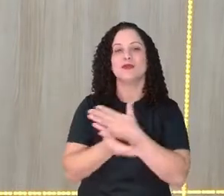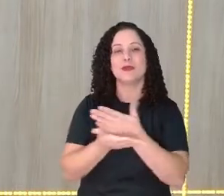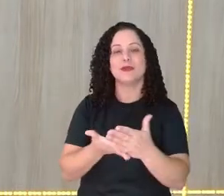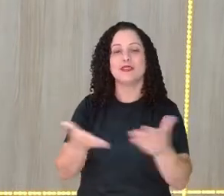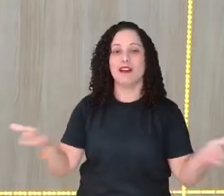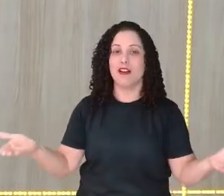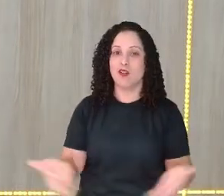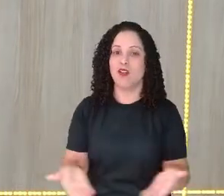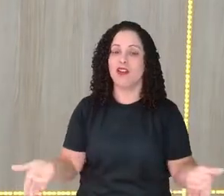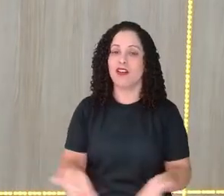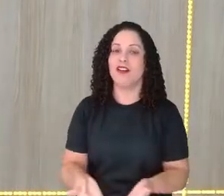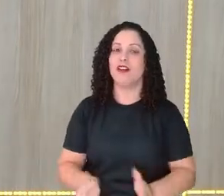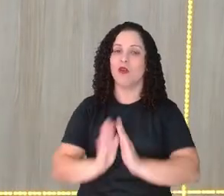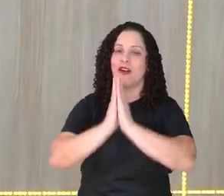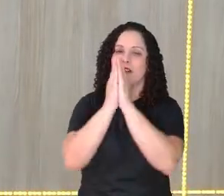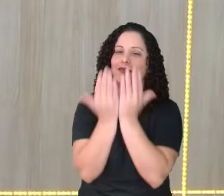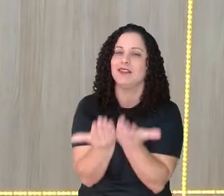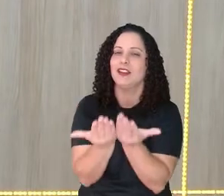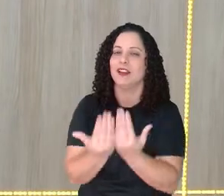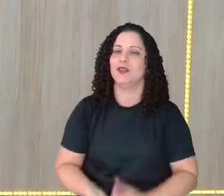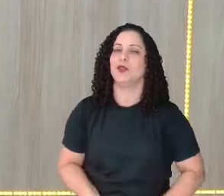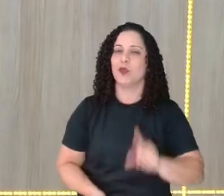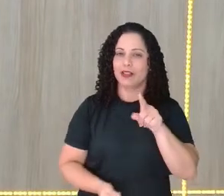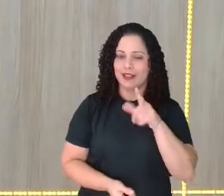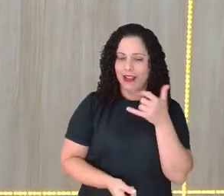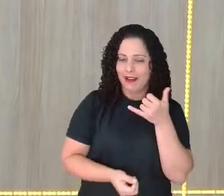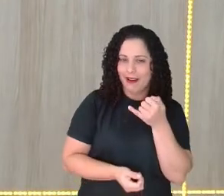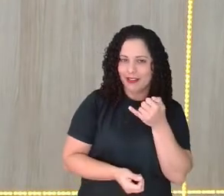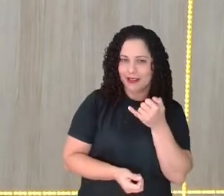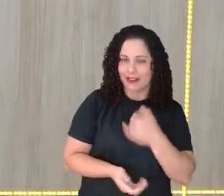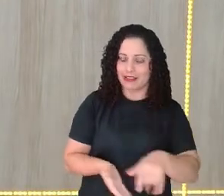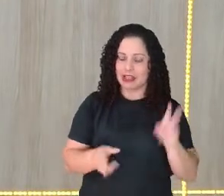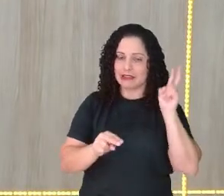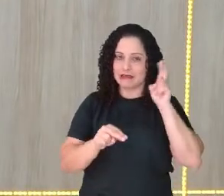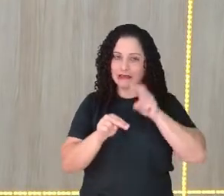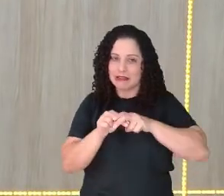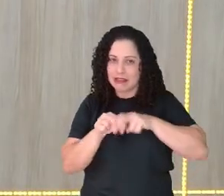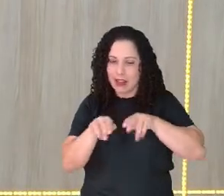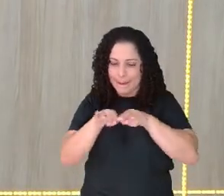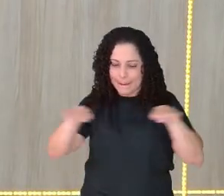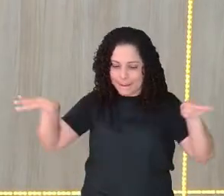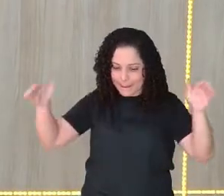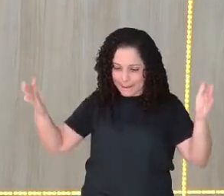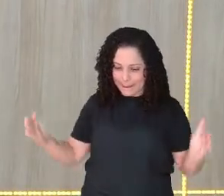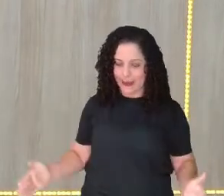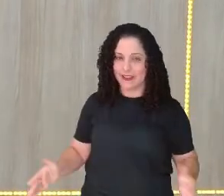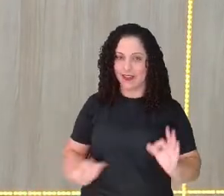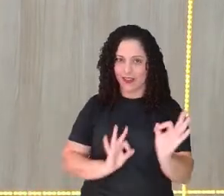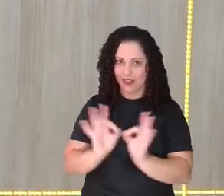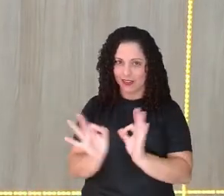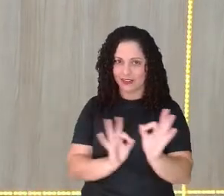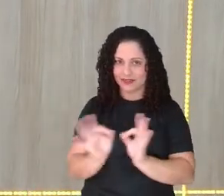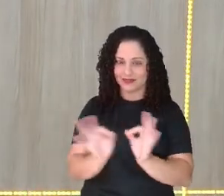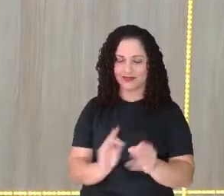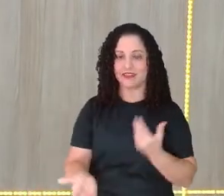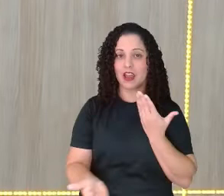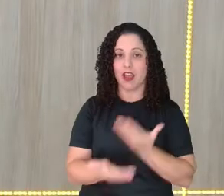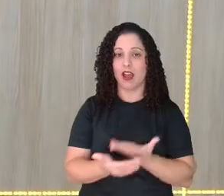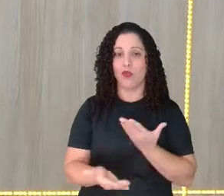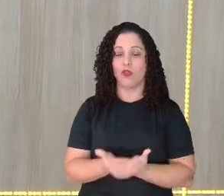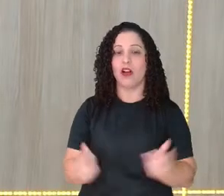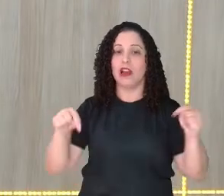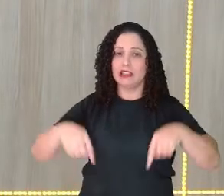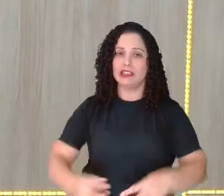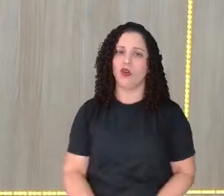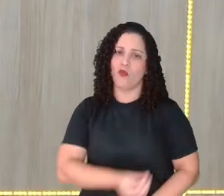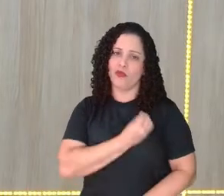hoje. Pegue aí o seu caderno, pegue aí a sua caneta, sente numa mesinha, tá? É uma aula e estamos aqui ao